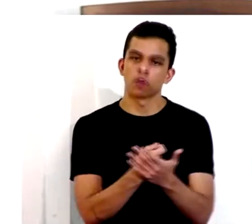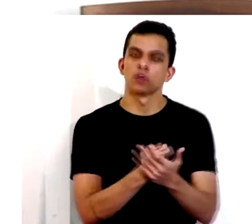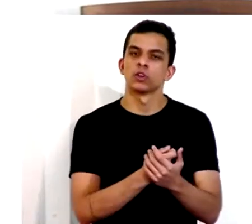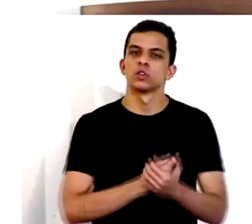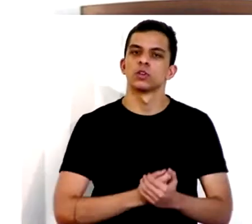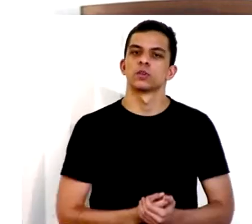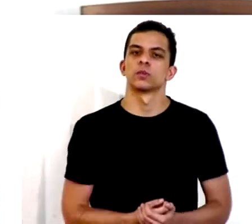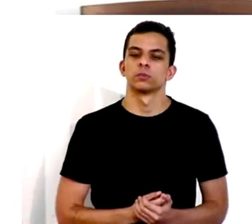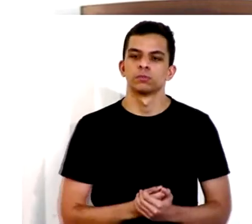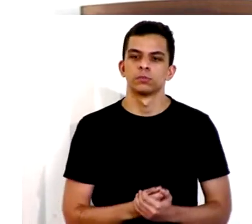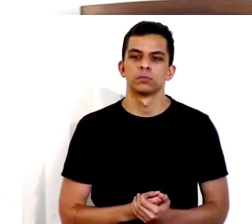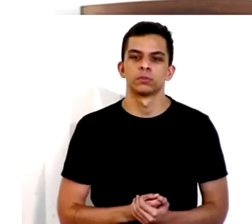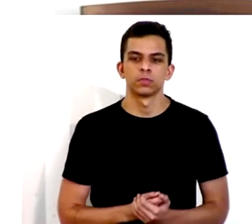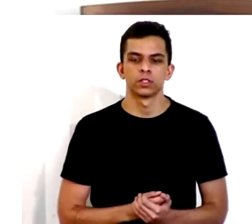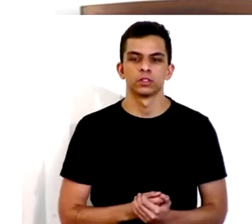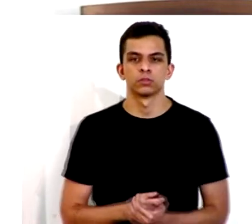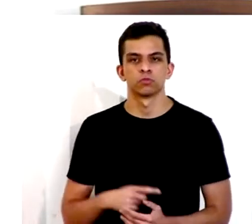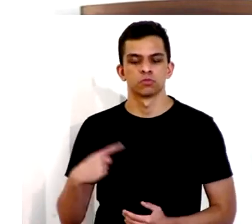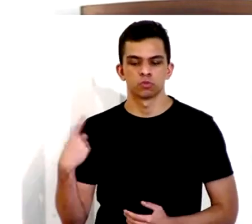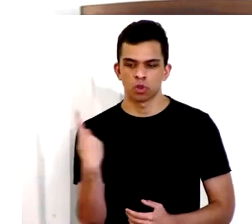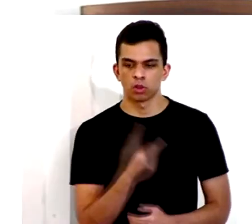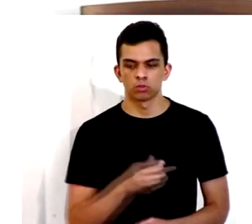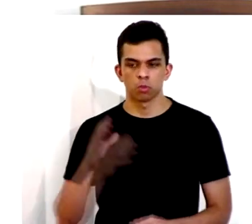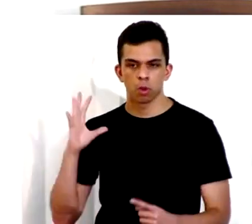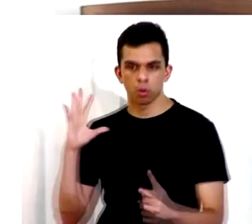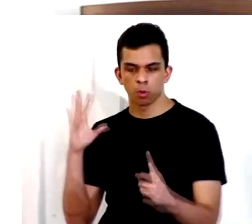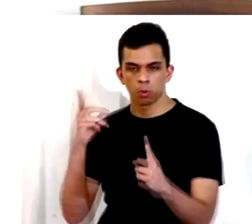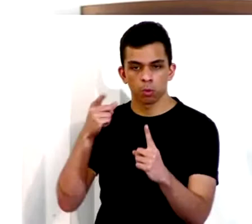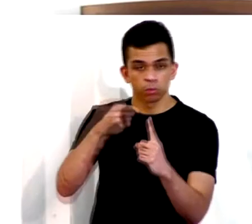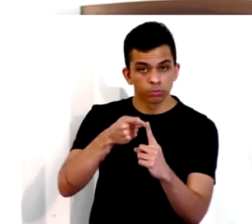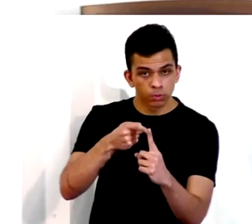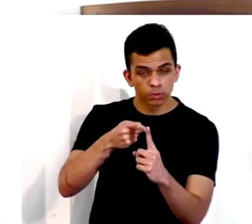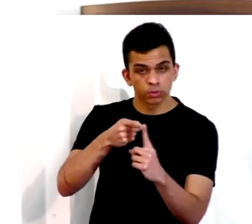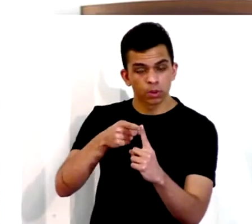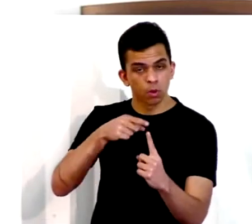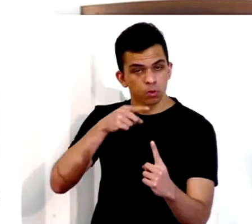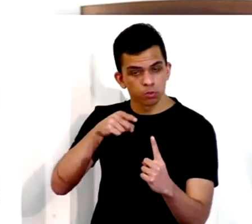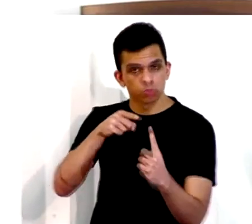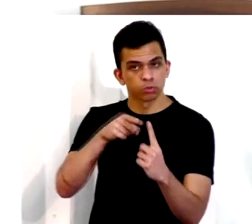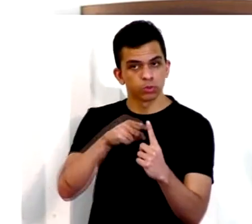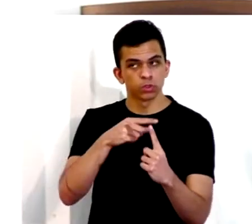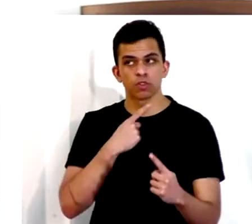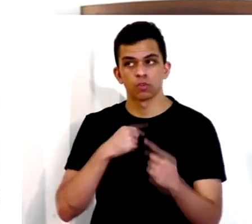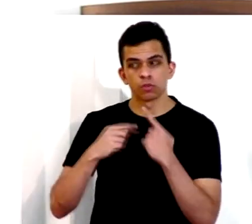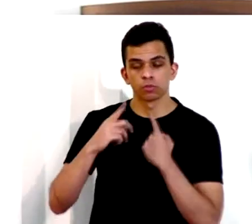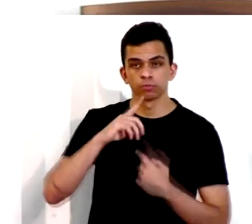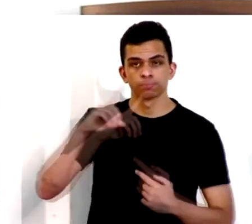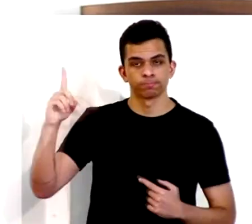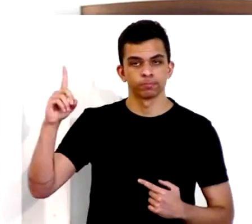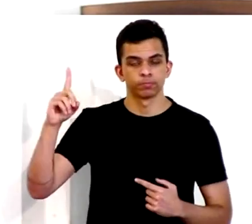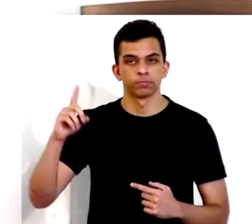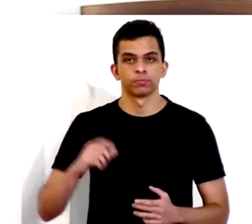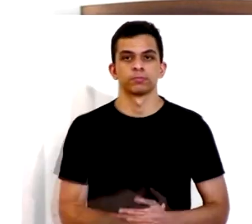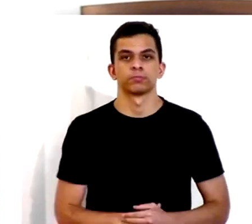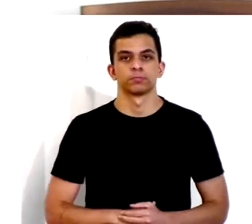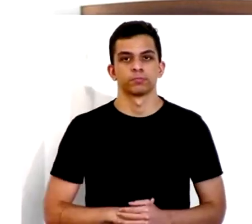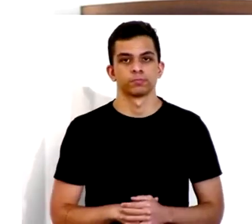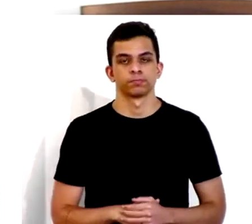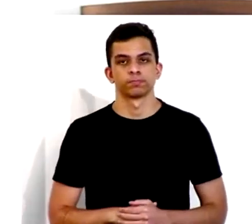essa finalidade neste mundo caído. Assim nós cumprimos um ideal e um propósito de